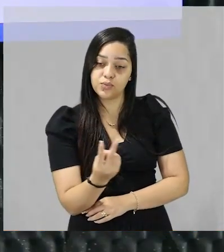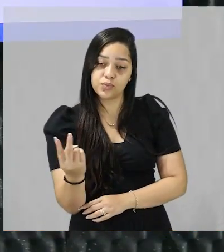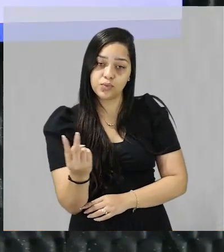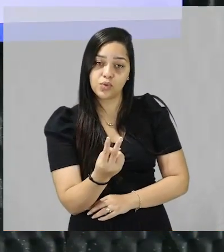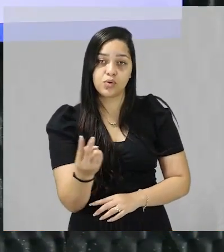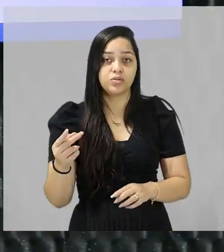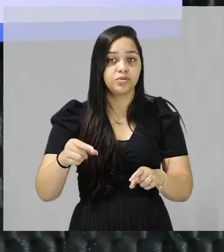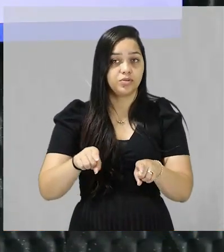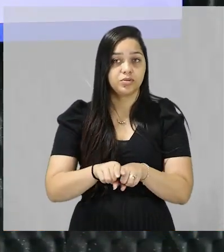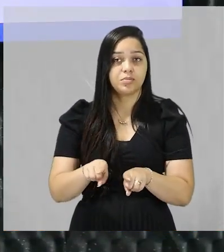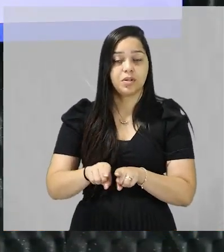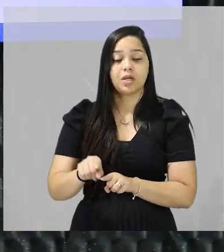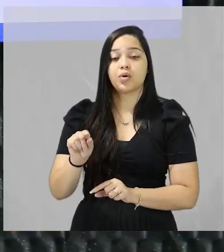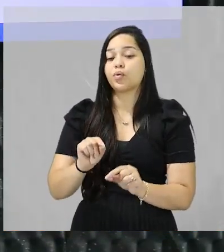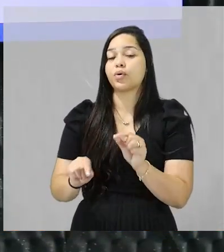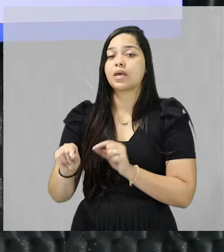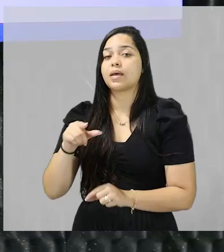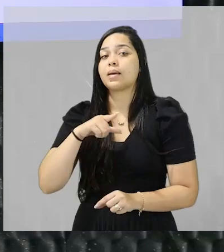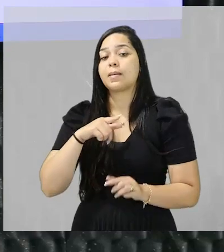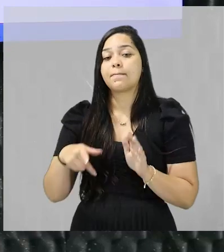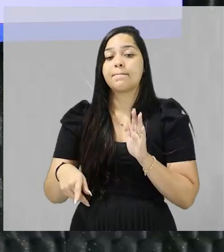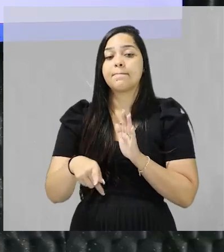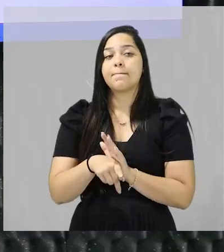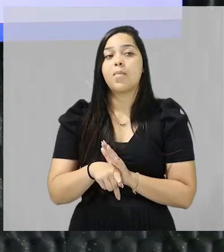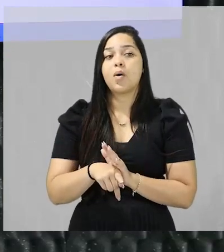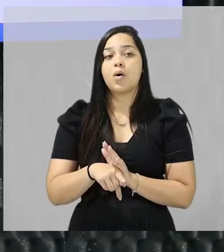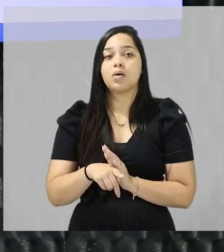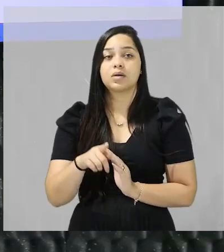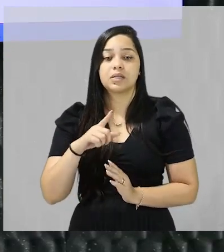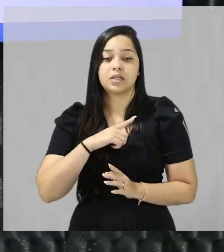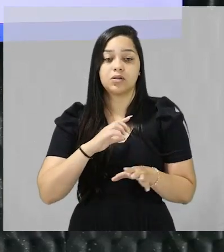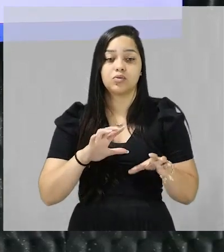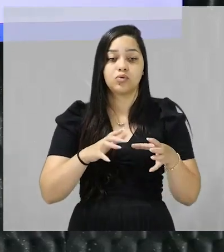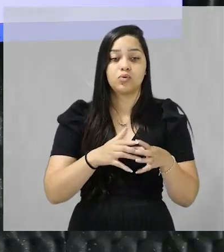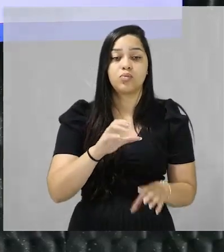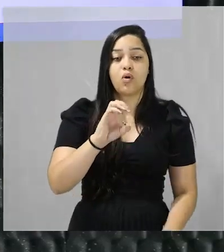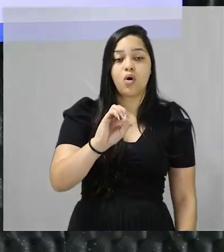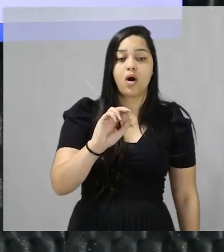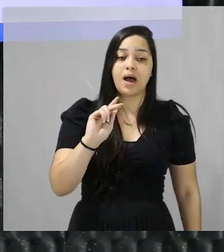compostos está justamente na posição do grupo OH.